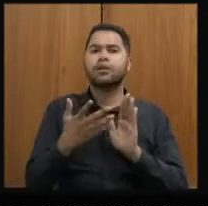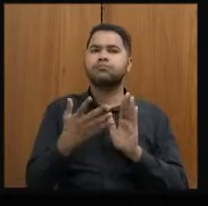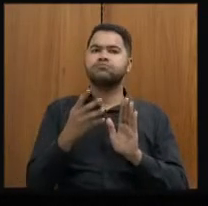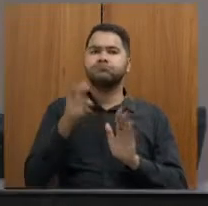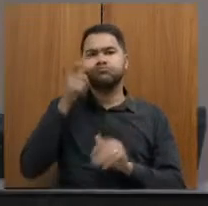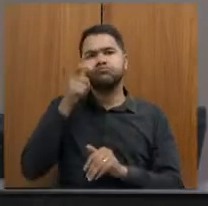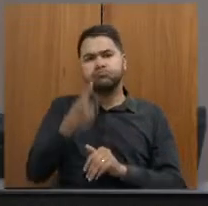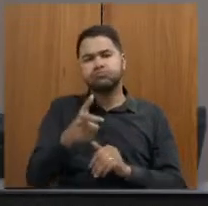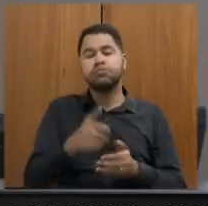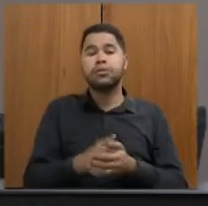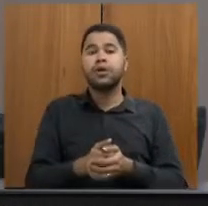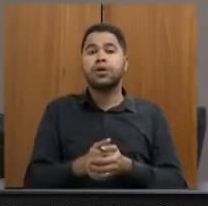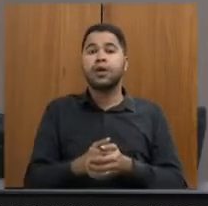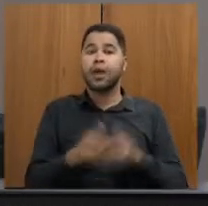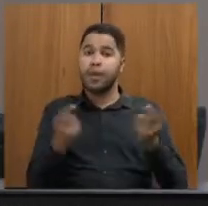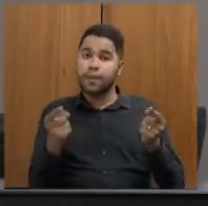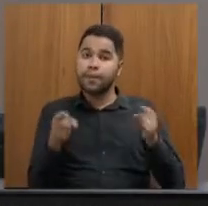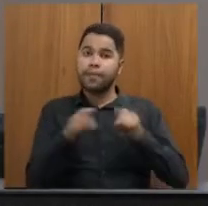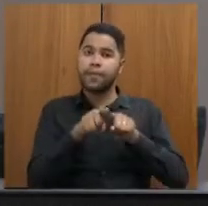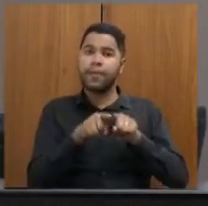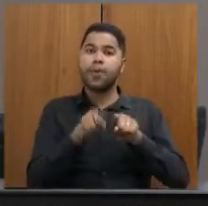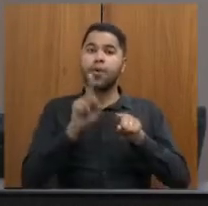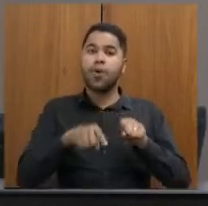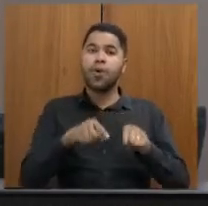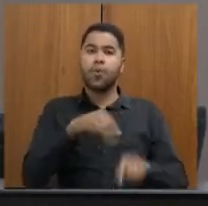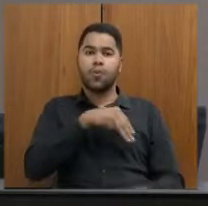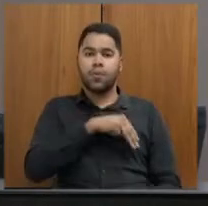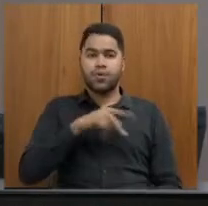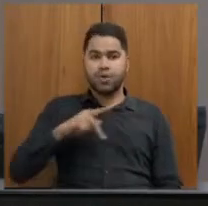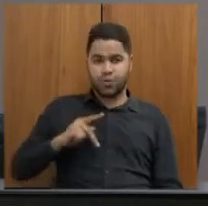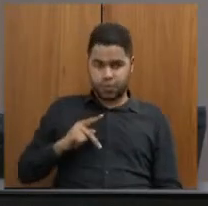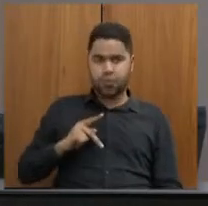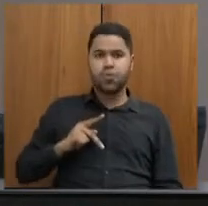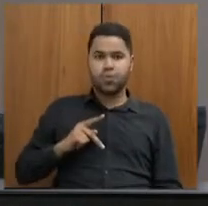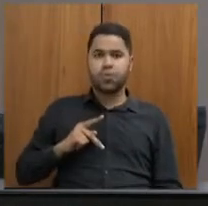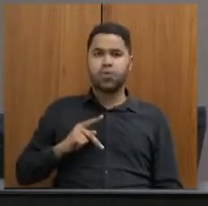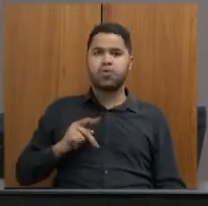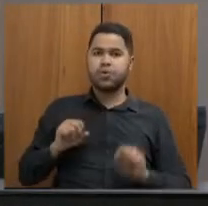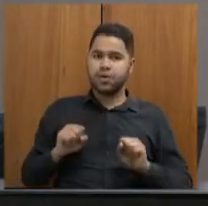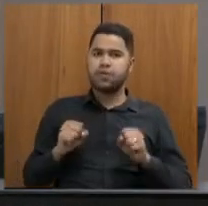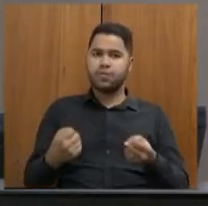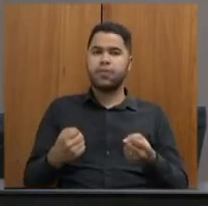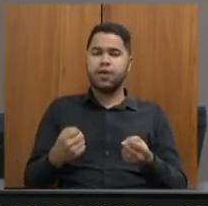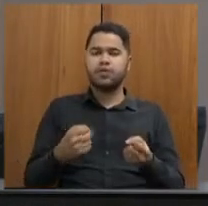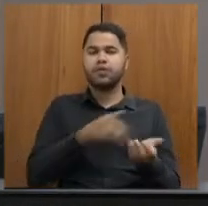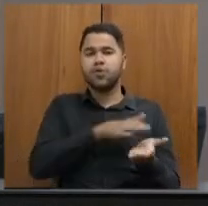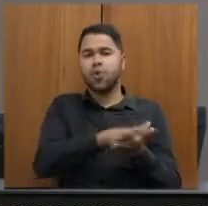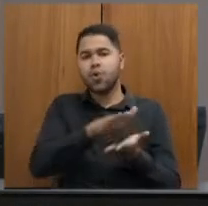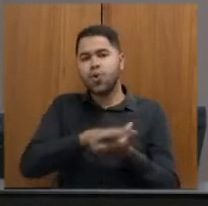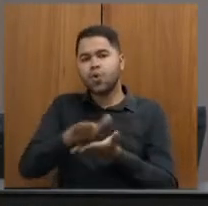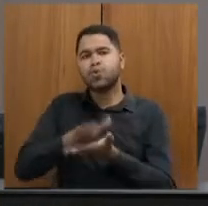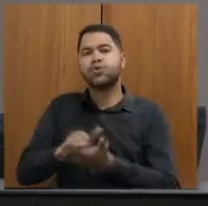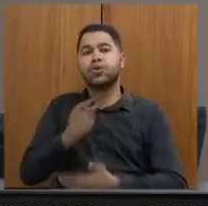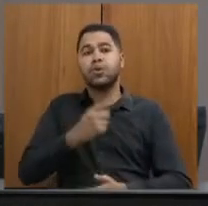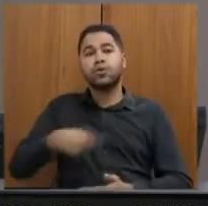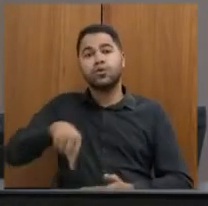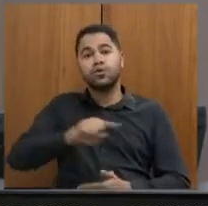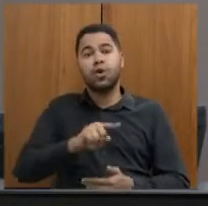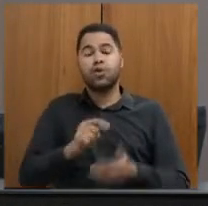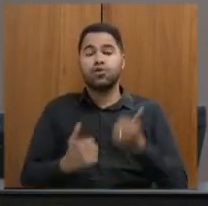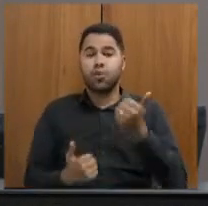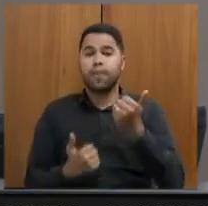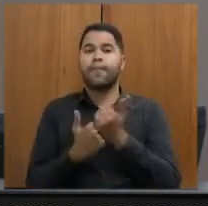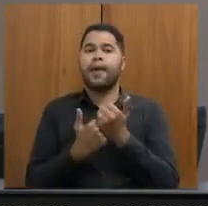é um projeto em parceria com o Ministério Público de Defesa do Consumidor onde nós temos esse